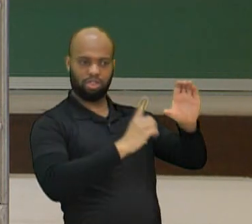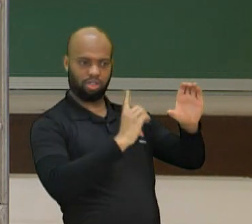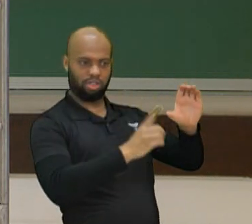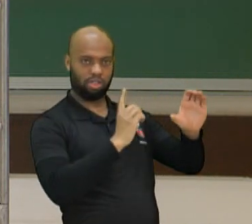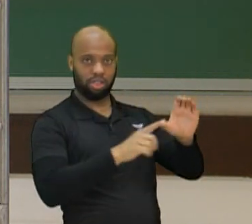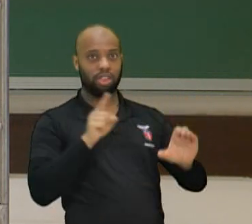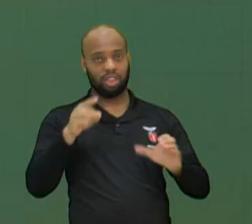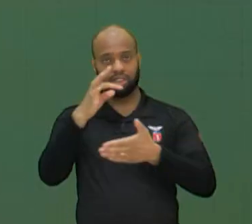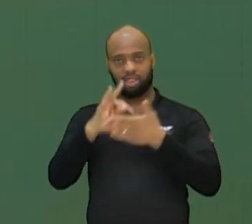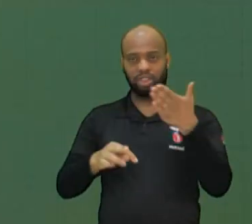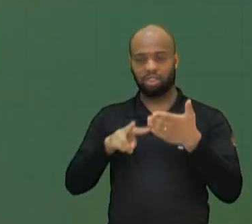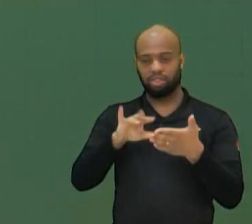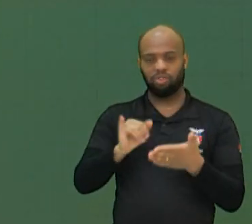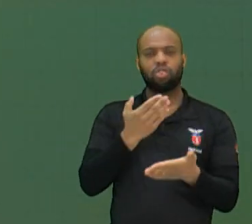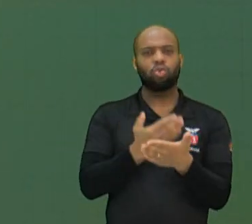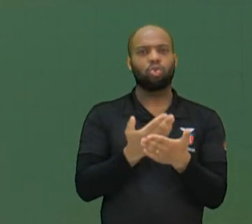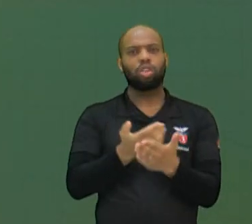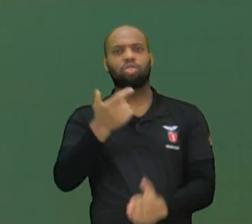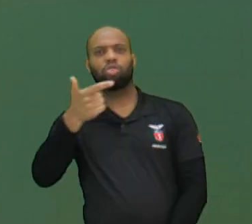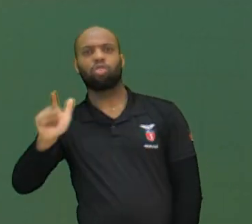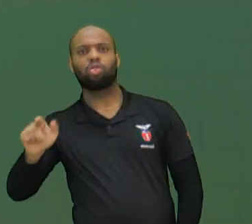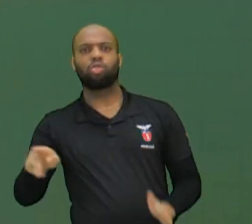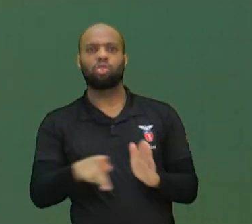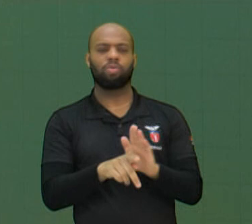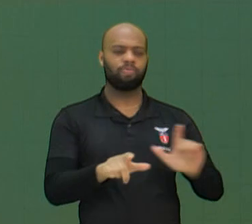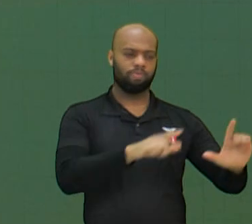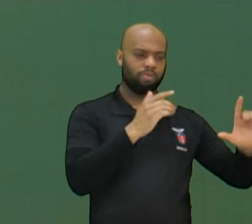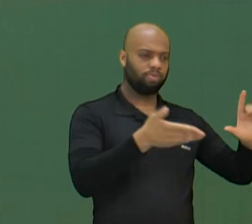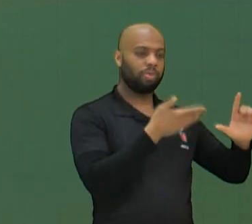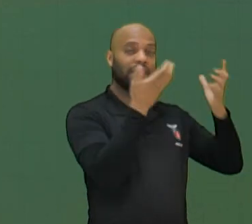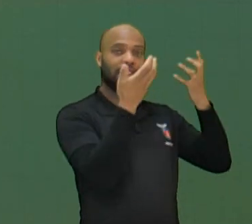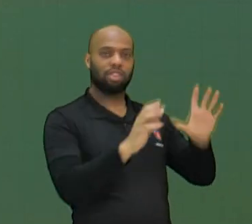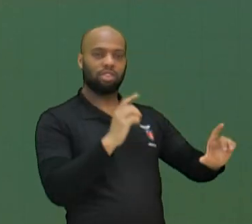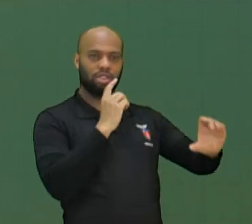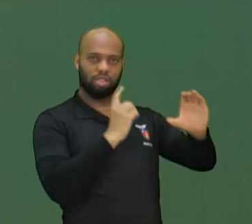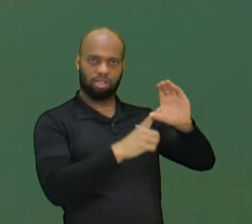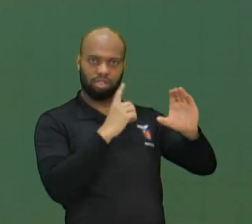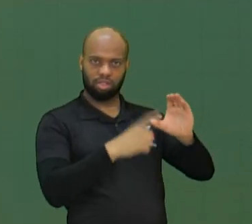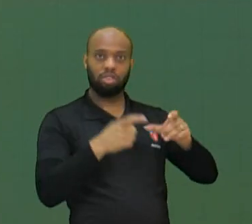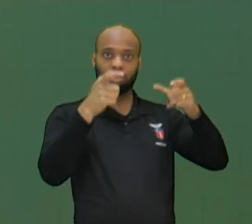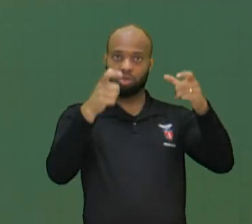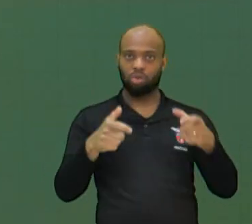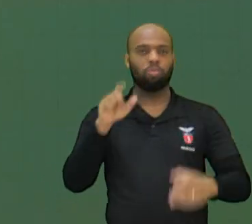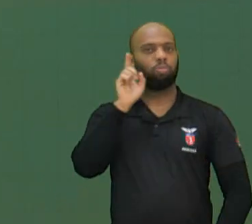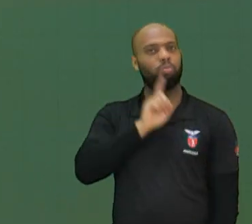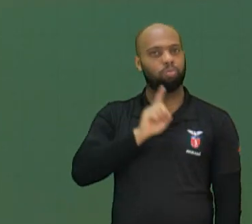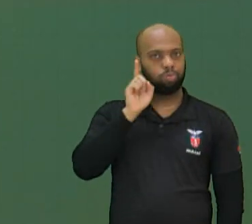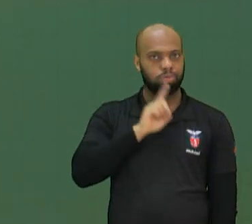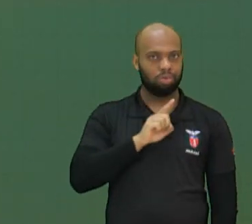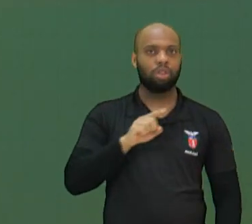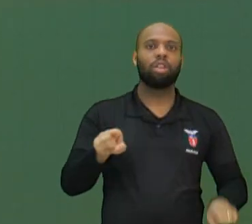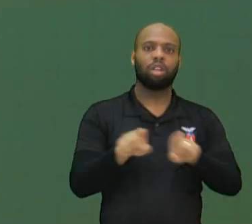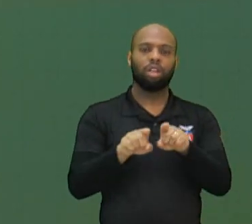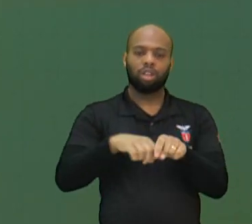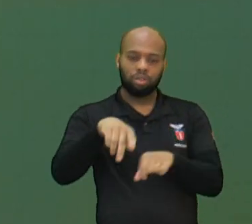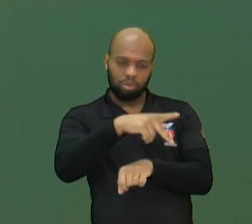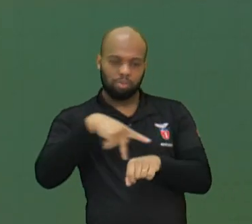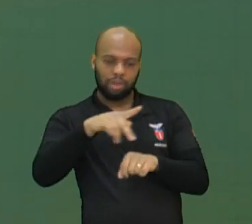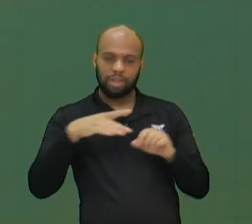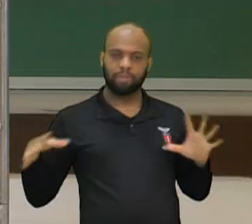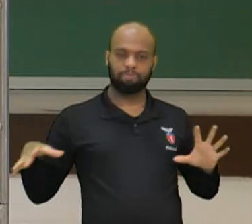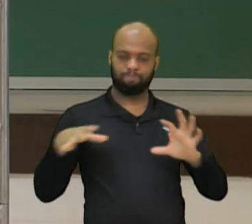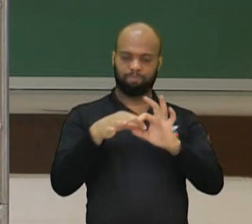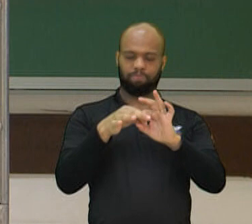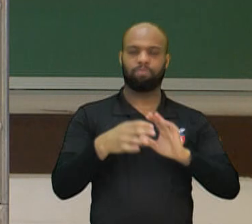lembrado posteriormente quando tratarmos da propaganda anticomunista, particularmente nos Estados Unidos e nos seus países